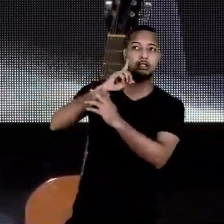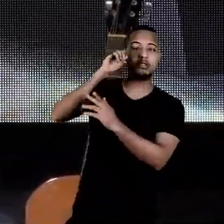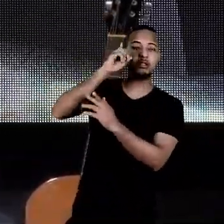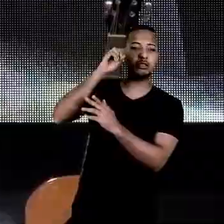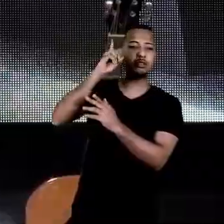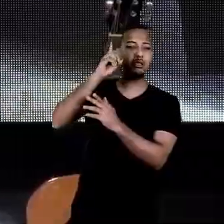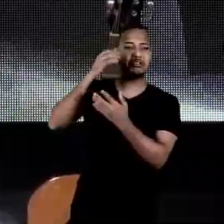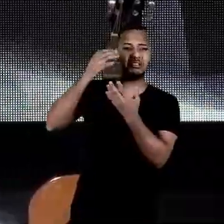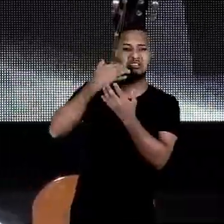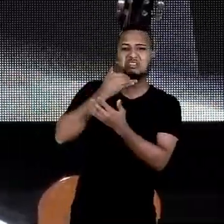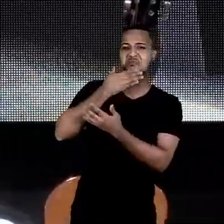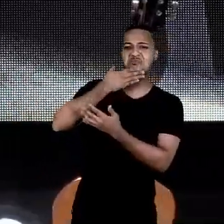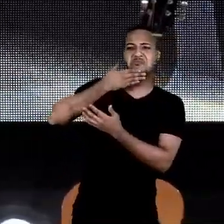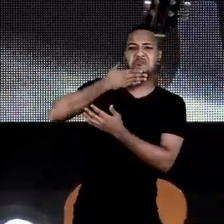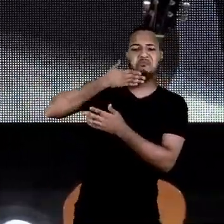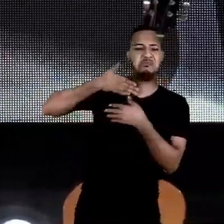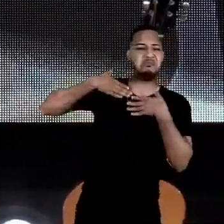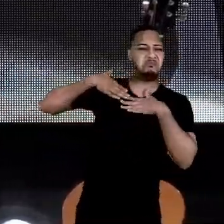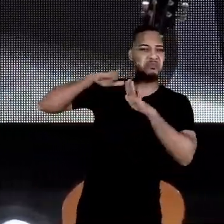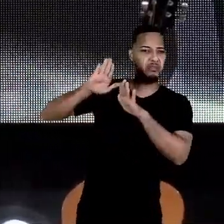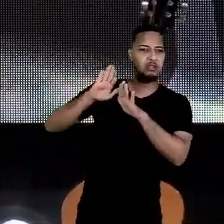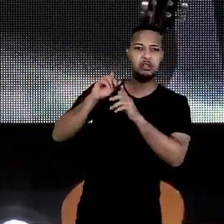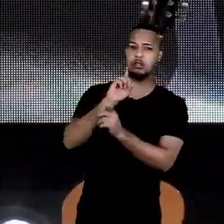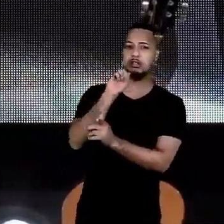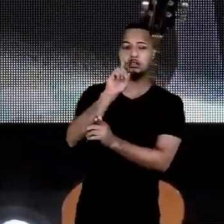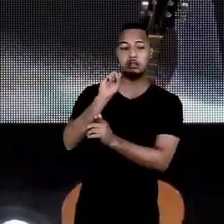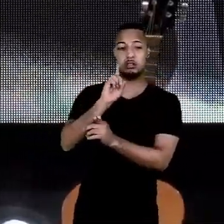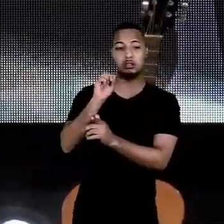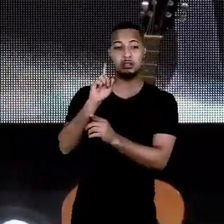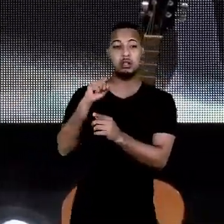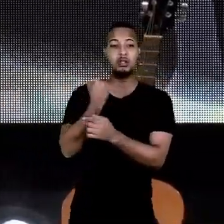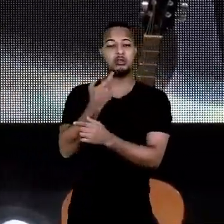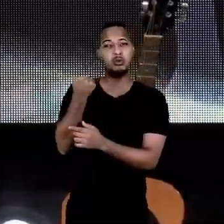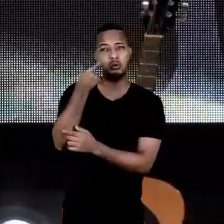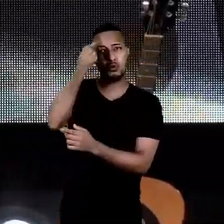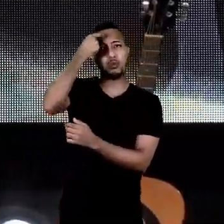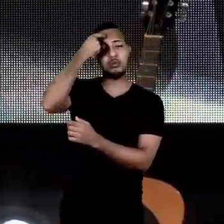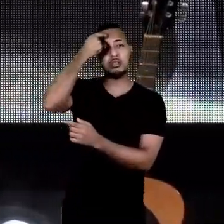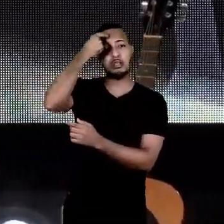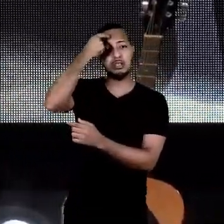Por quê? Porque todas as vezes que a gente ignora a nossa consciência, o conselho de Deus, a